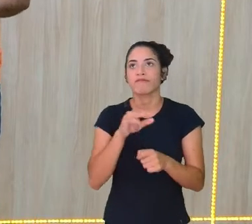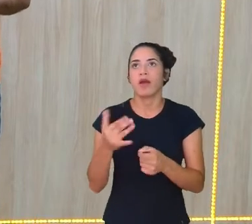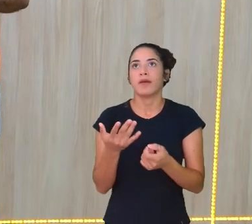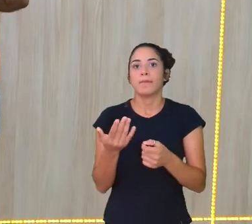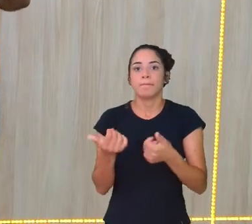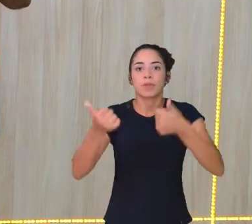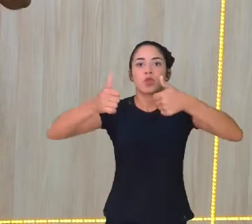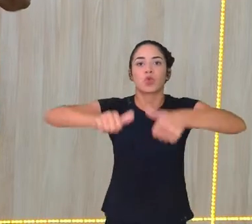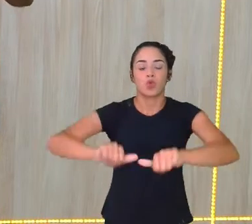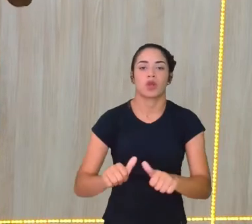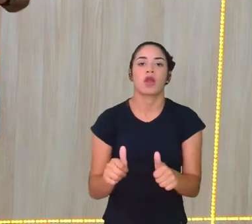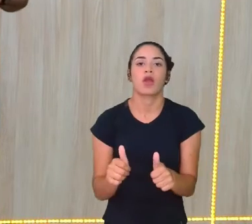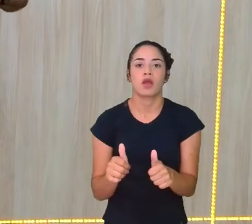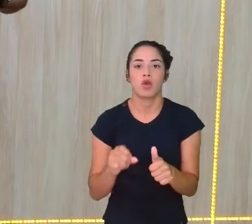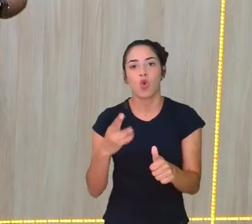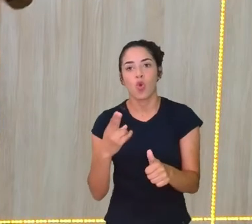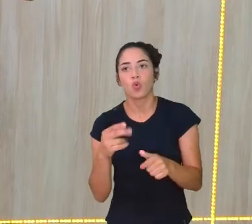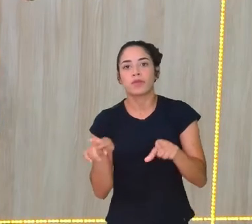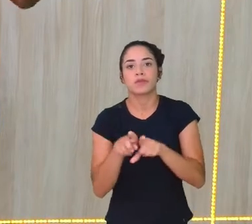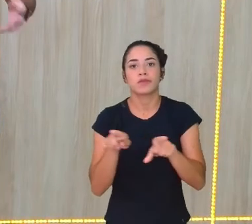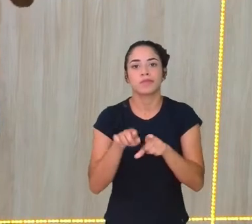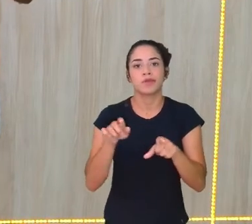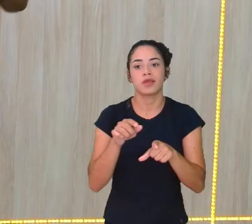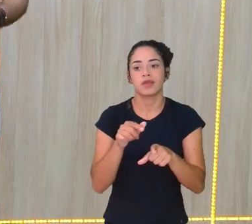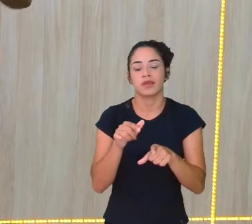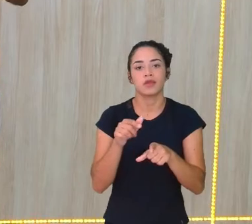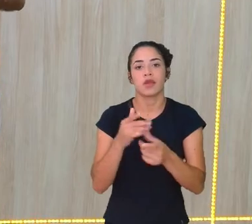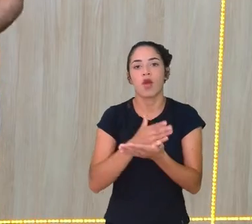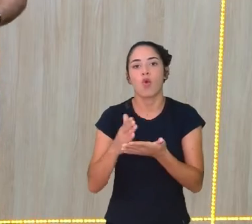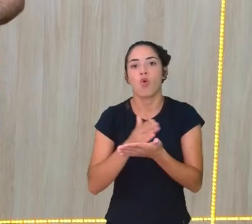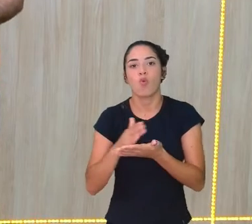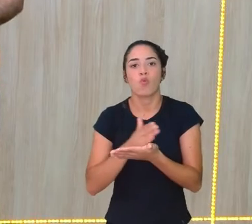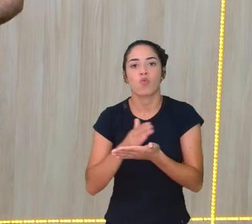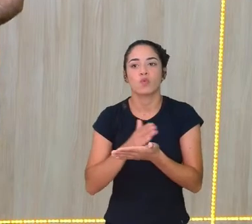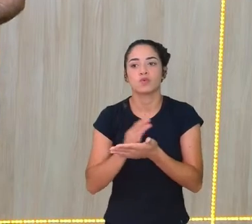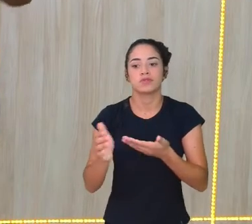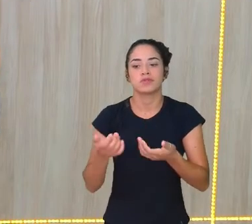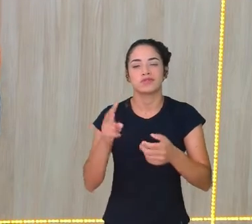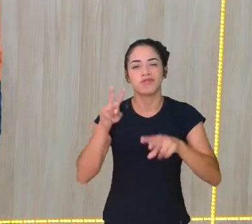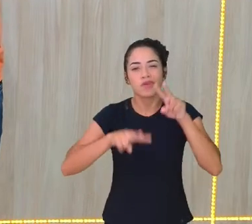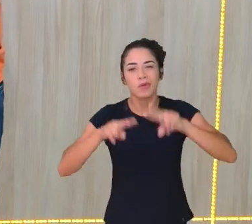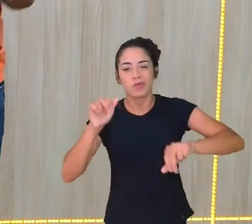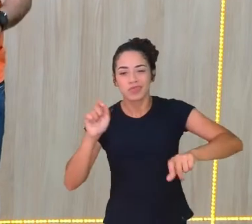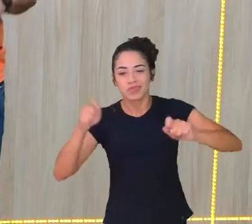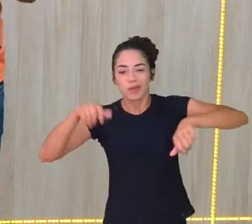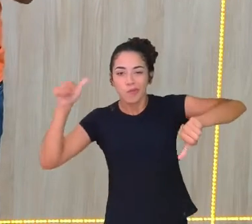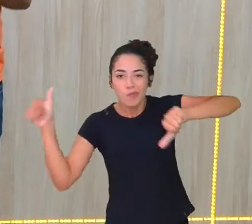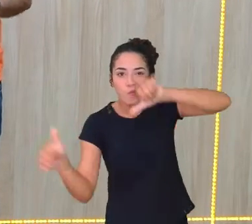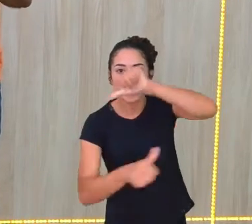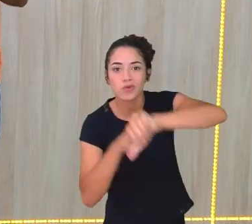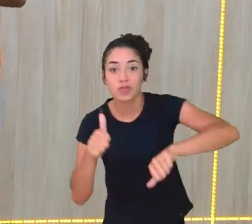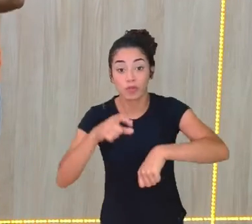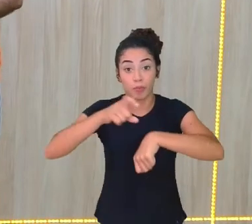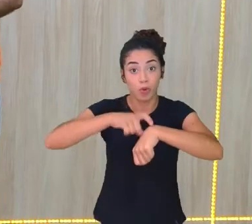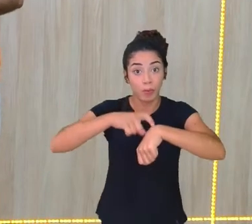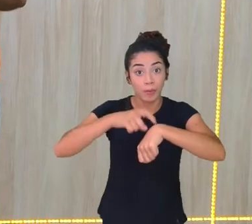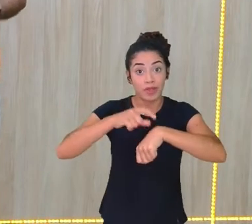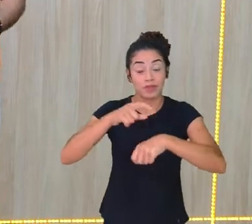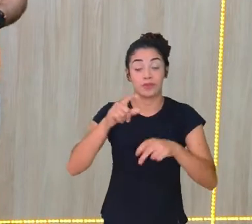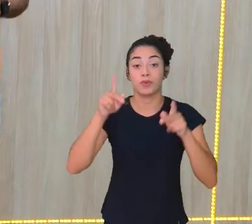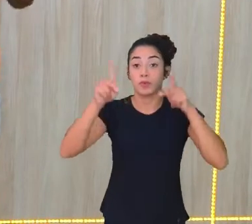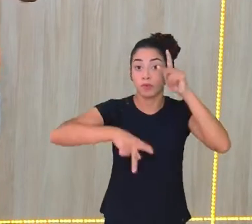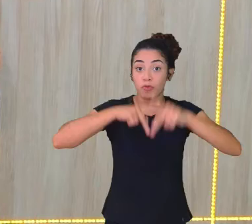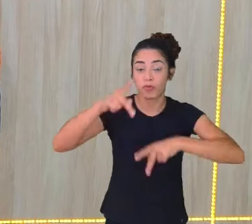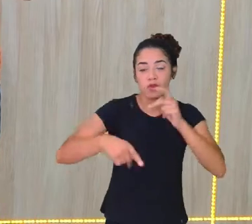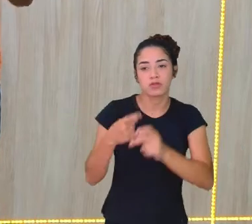situações elas sejam revistas? Povo na rua se manifestando. Então, na medida em que a população